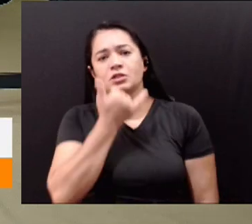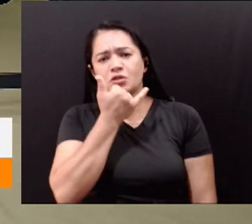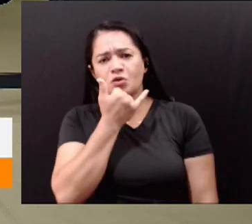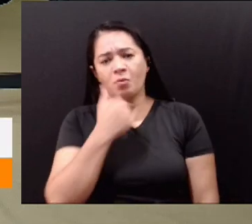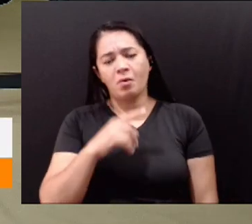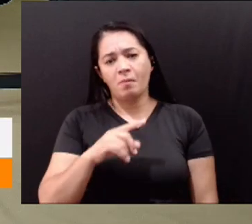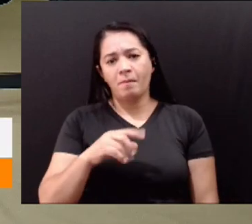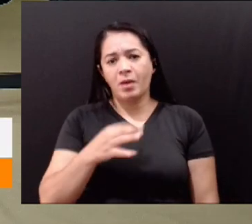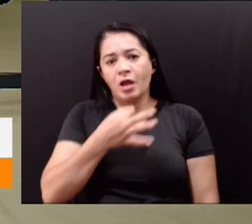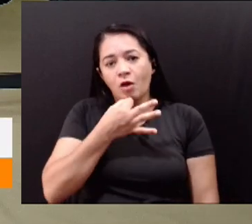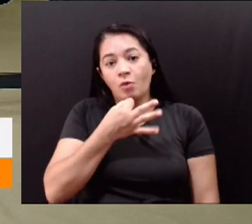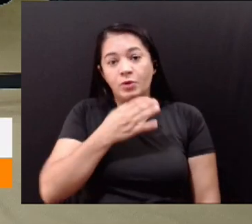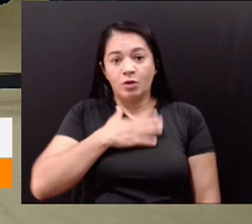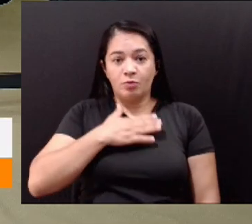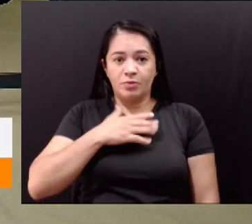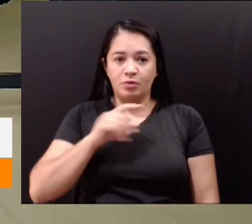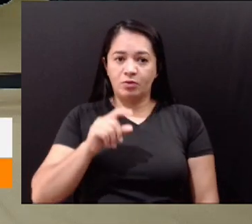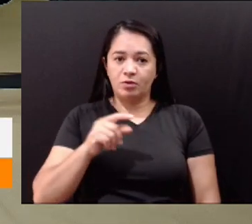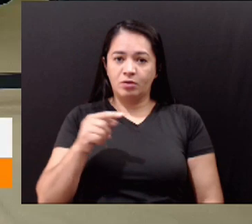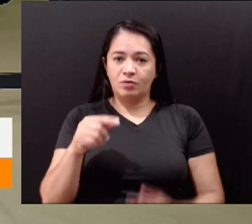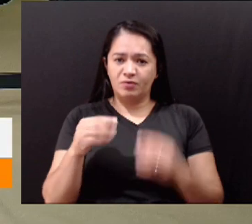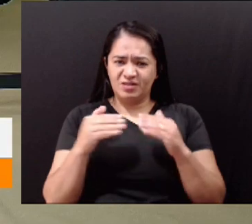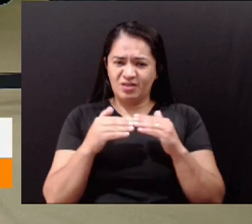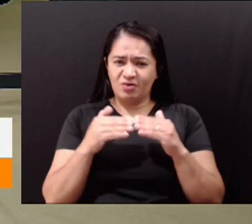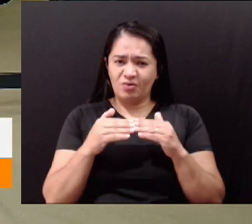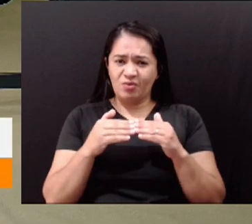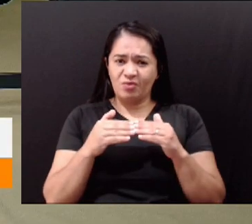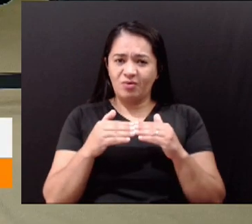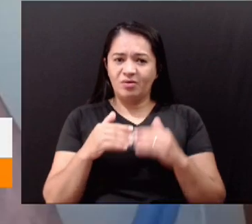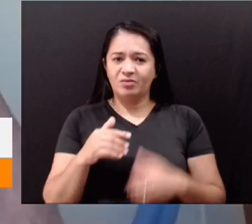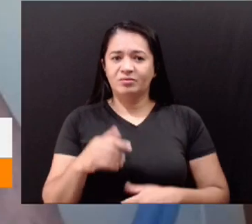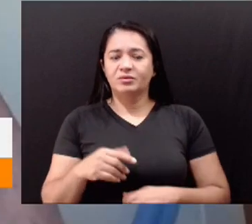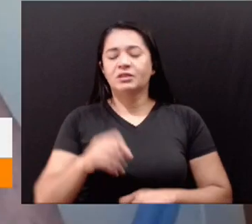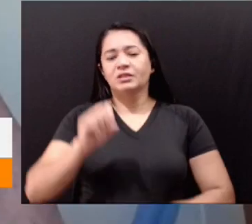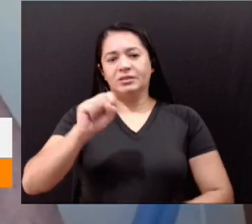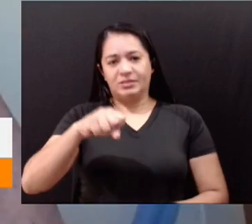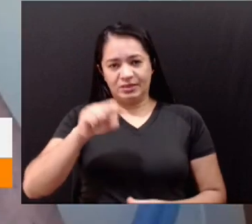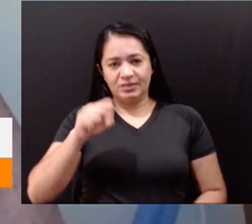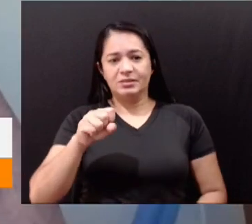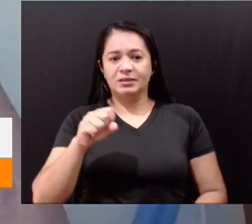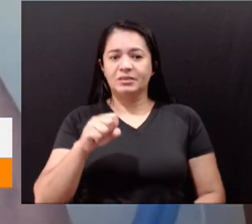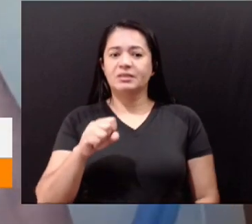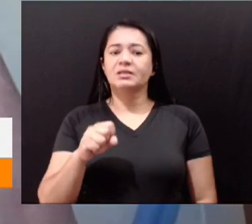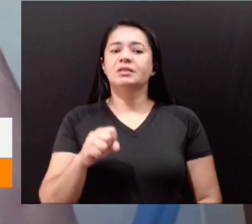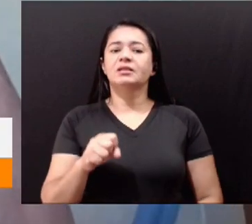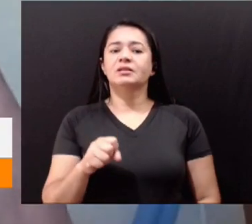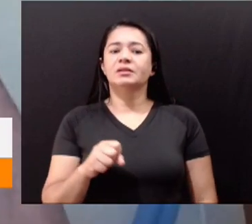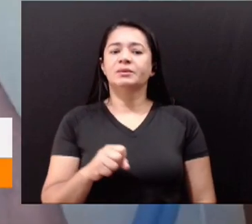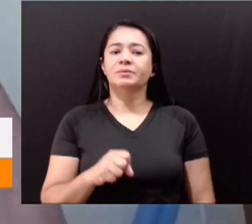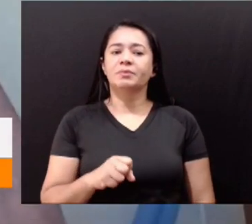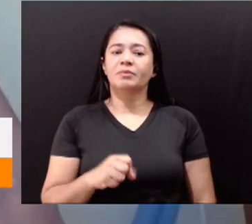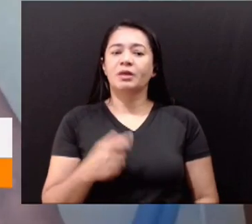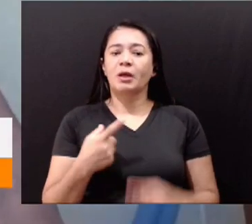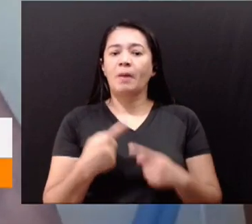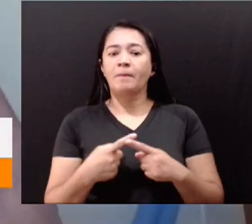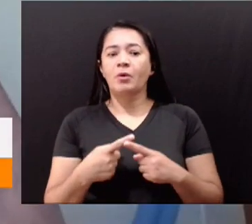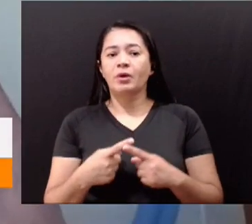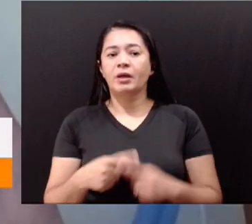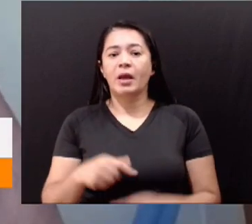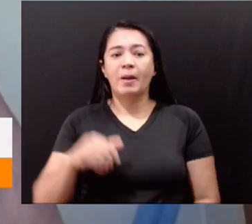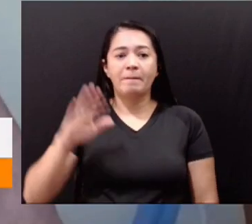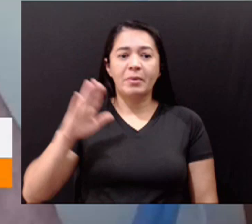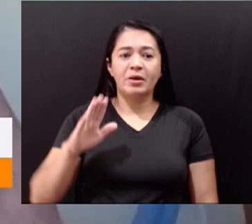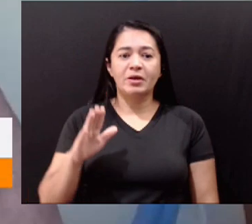sinto. Você concorda com isso, Denise? Ah, eu concordo com isso e tenho a maior implicância com essa coisa da melhor